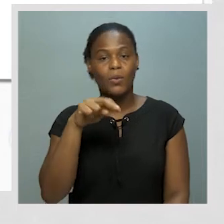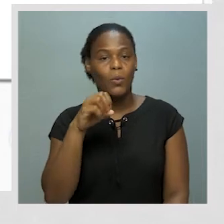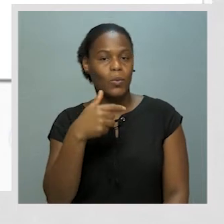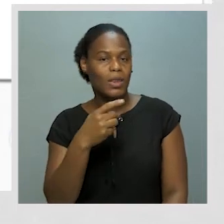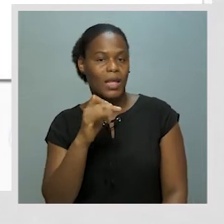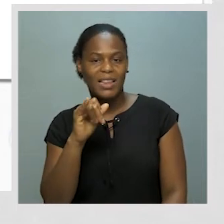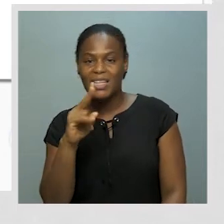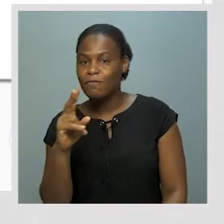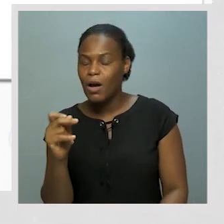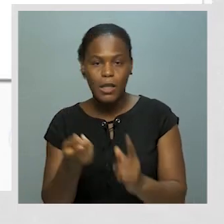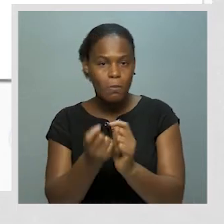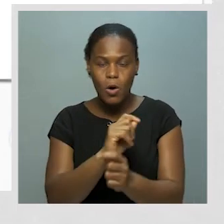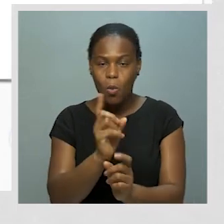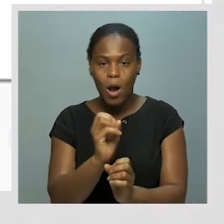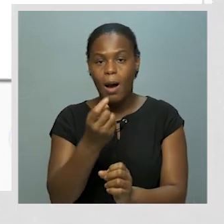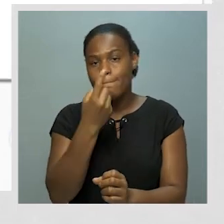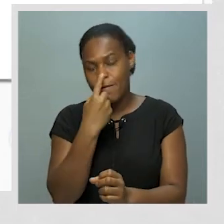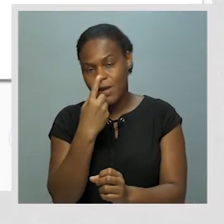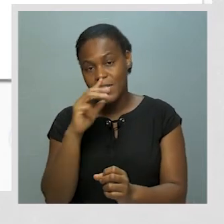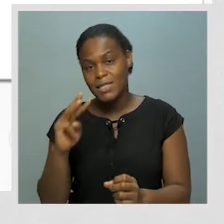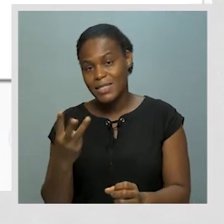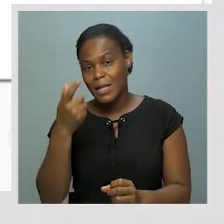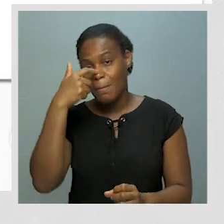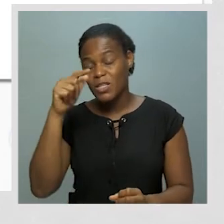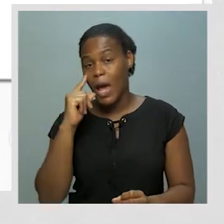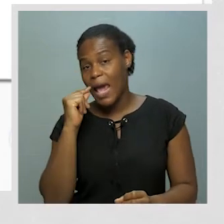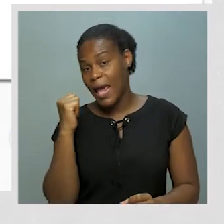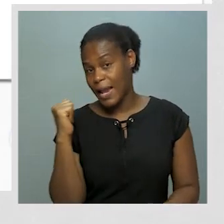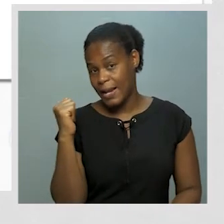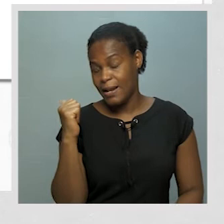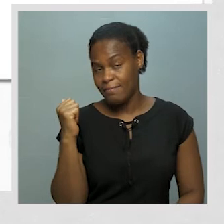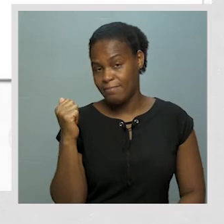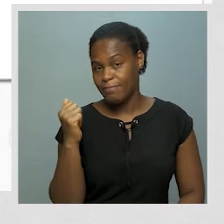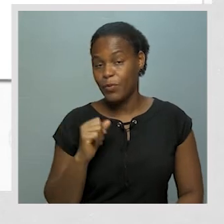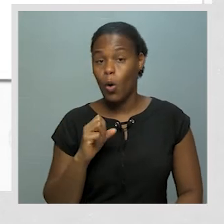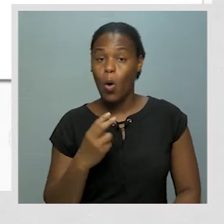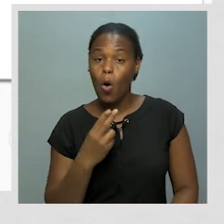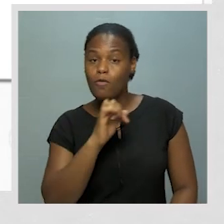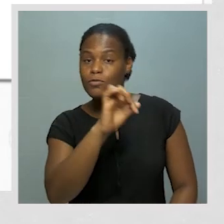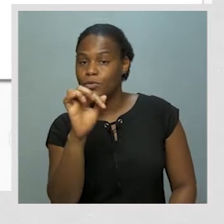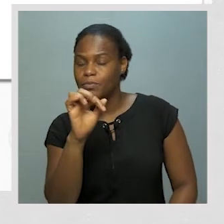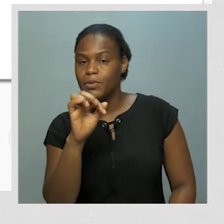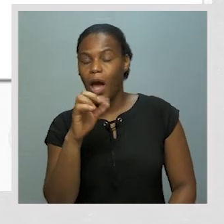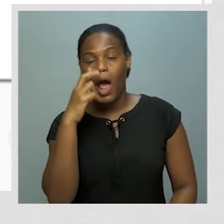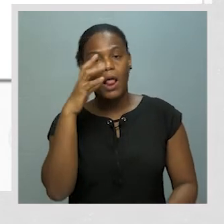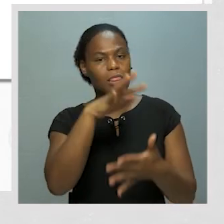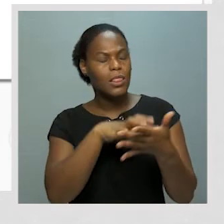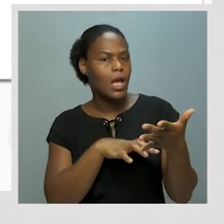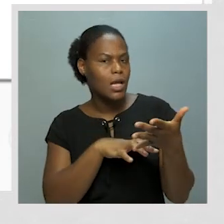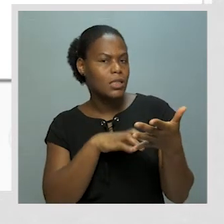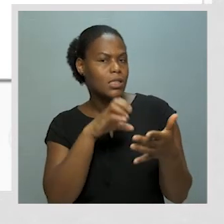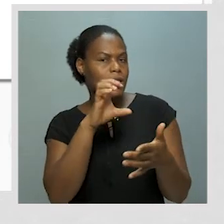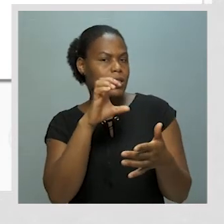denotativa e há preferência pela terceira pessoa. Prevalece em textos de caráter